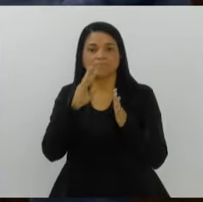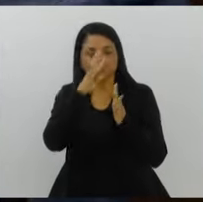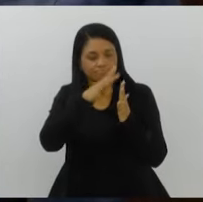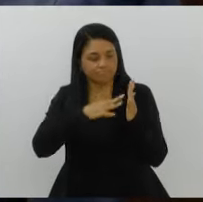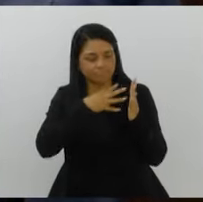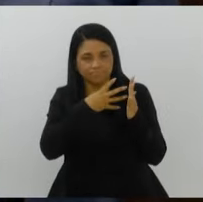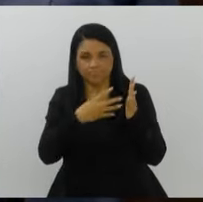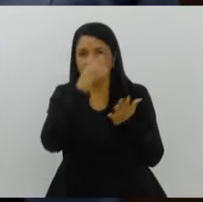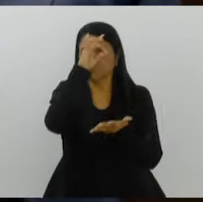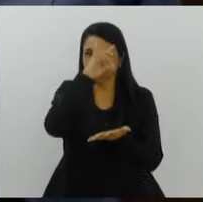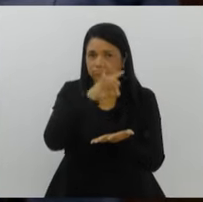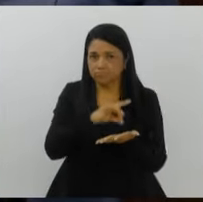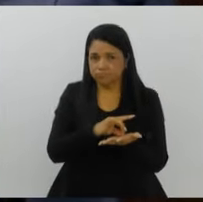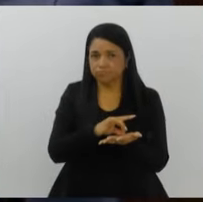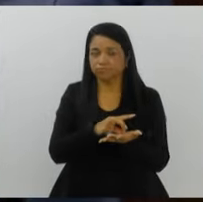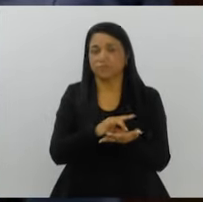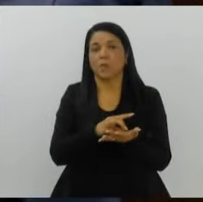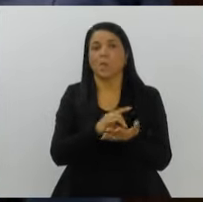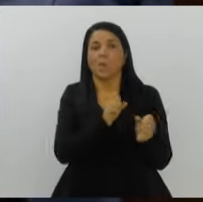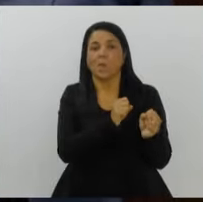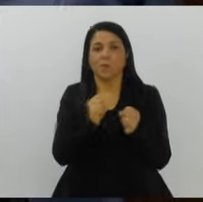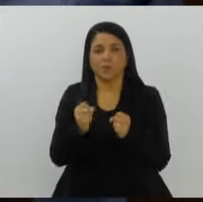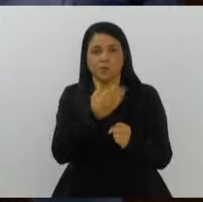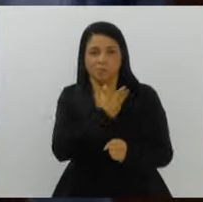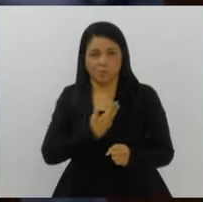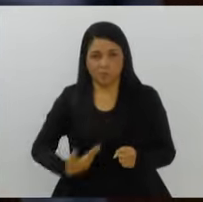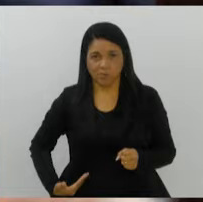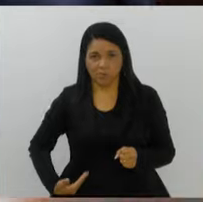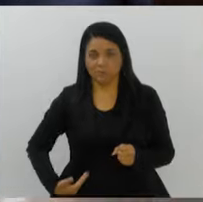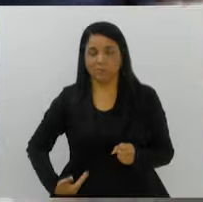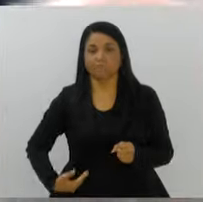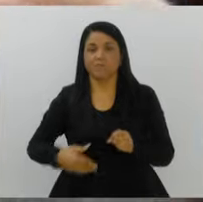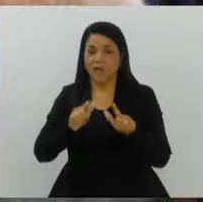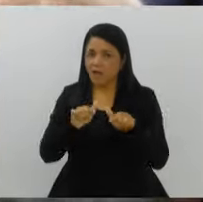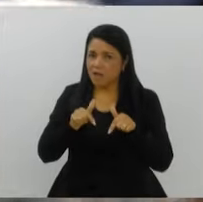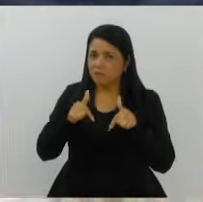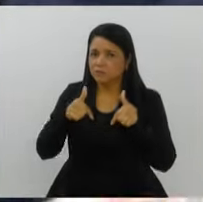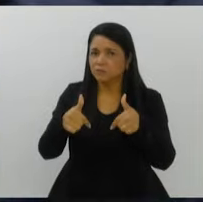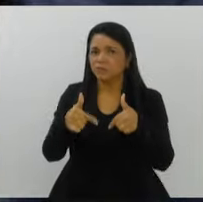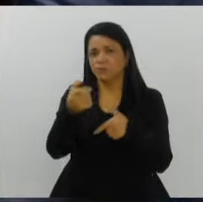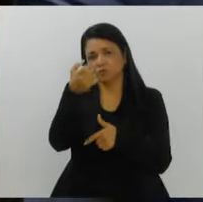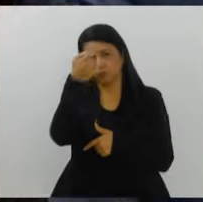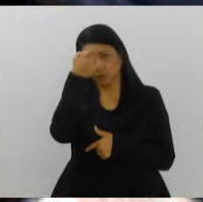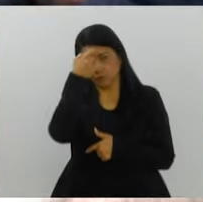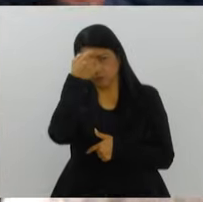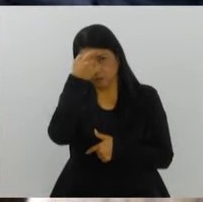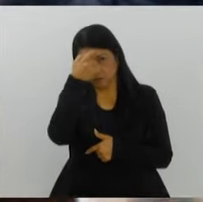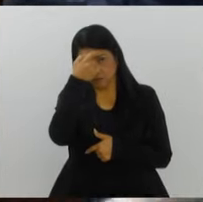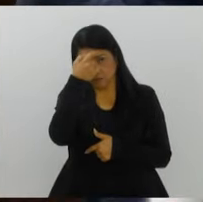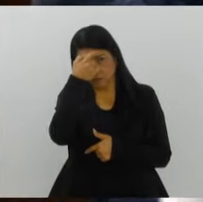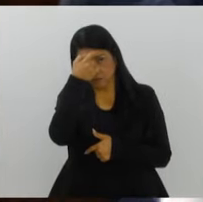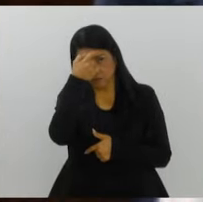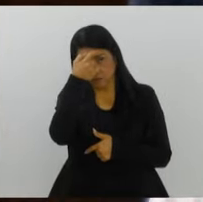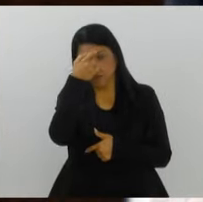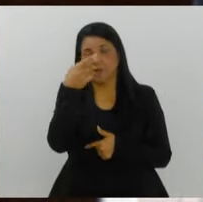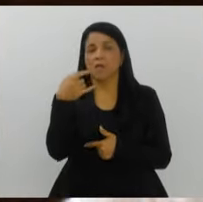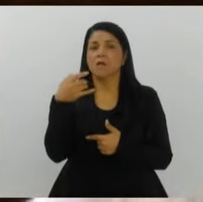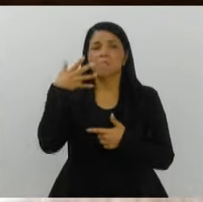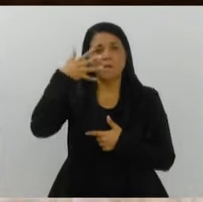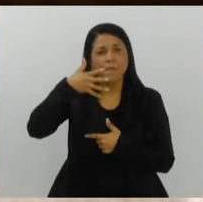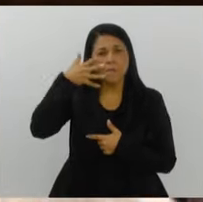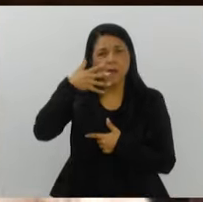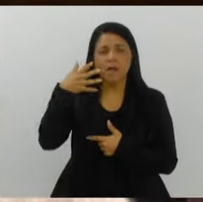oficial, o poder público realizar ações de conscientização, de falar sobre a